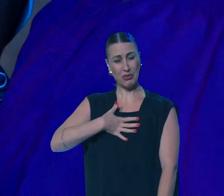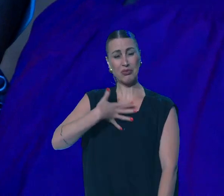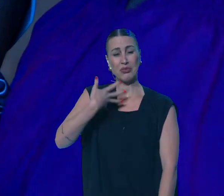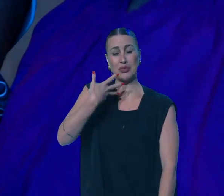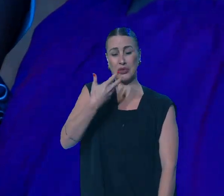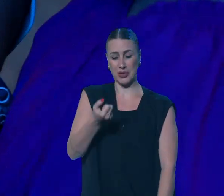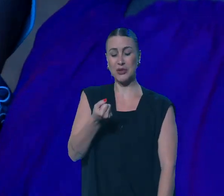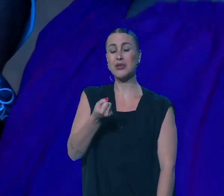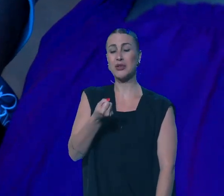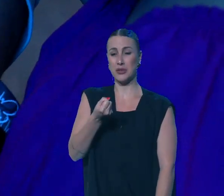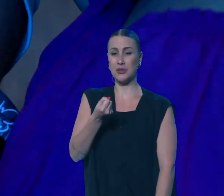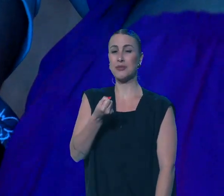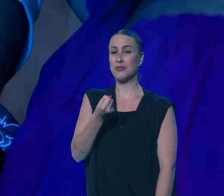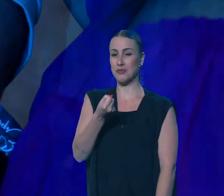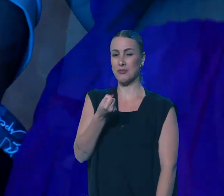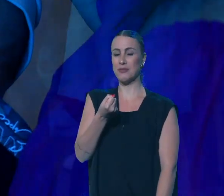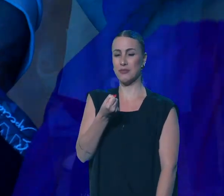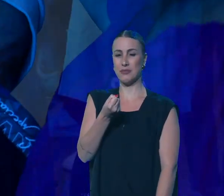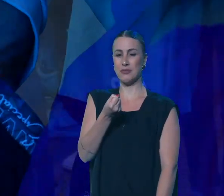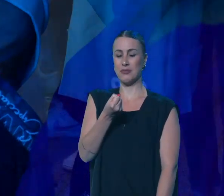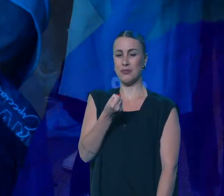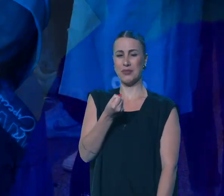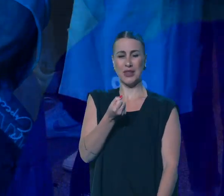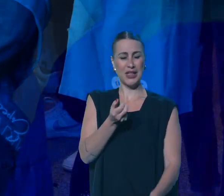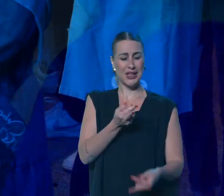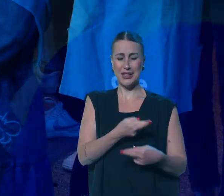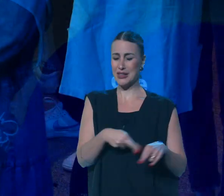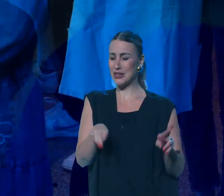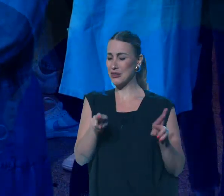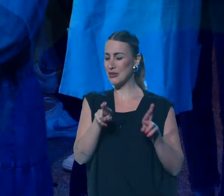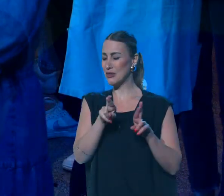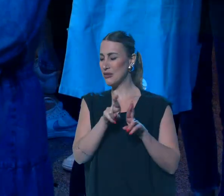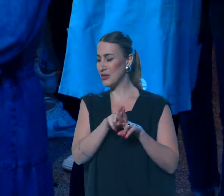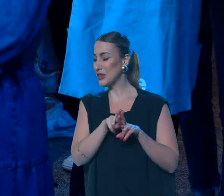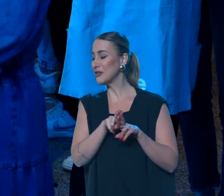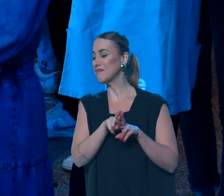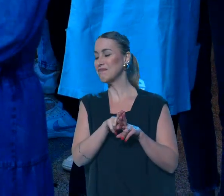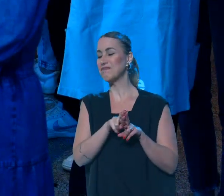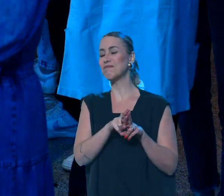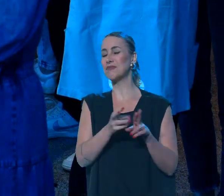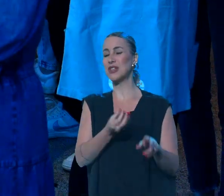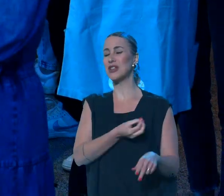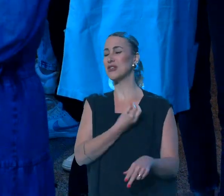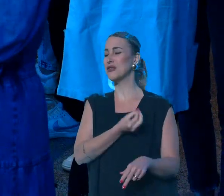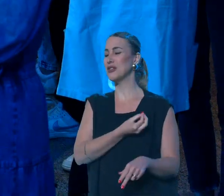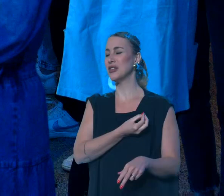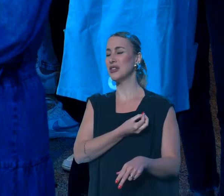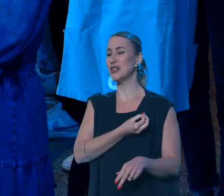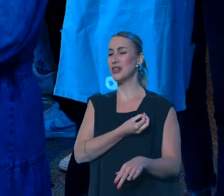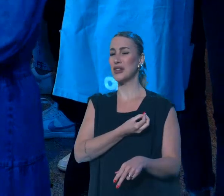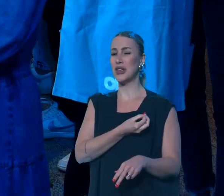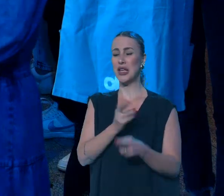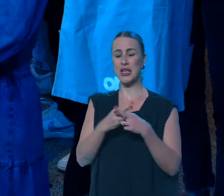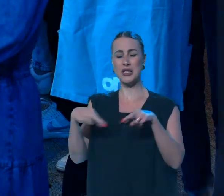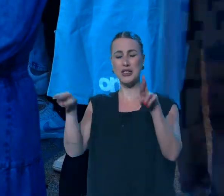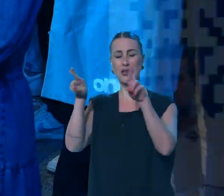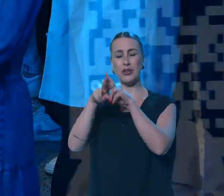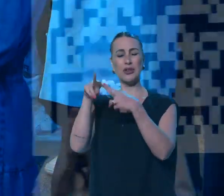de resolver cada uma das pendências do passado, para que o passado não venha mais afetar o futuro de maneira alguma,